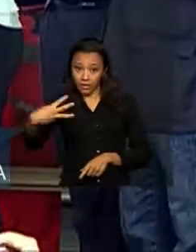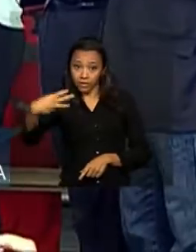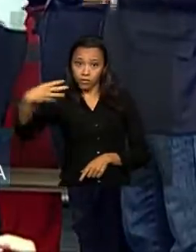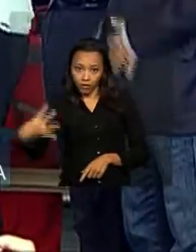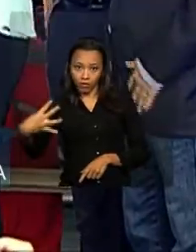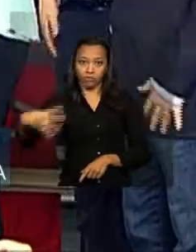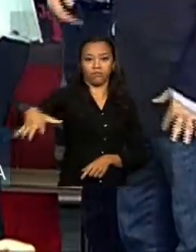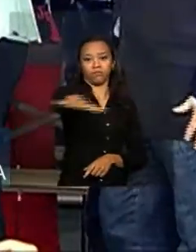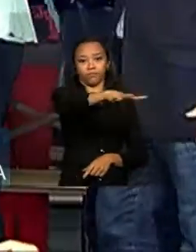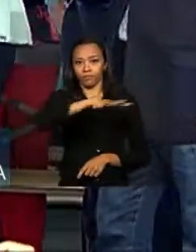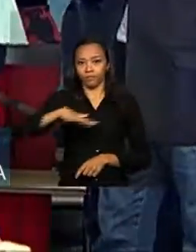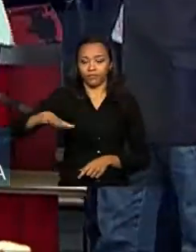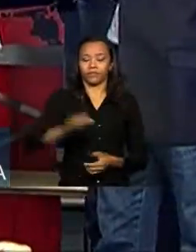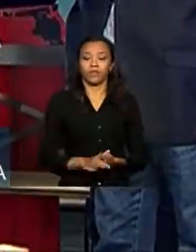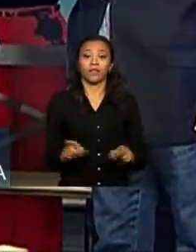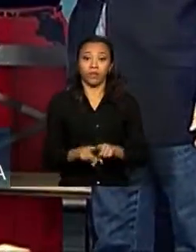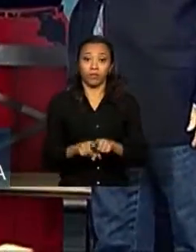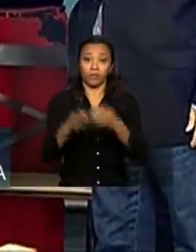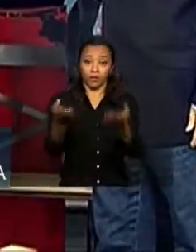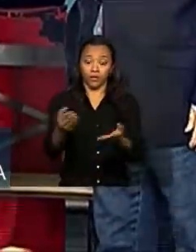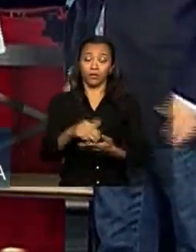E o ministro da Defesa, Jacques Wagner.